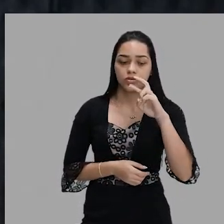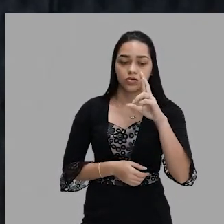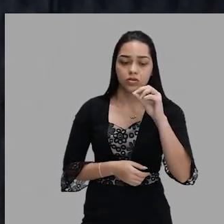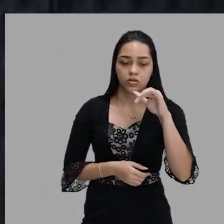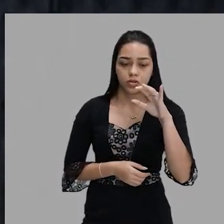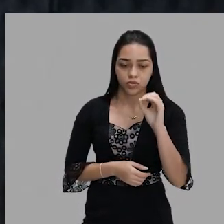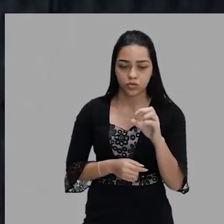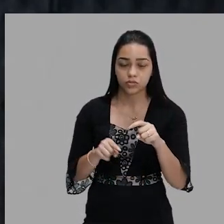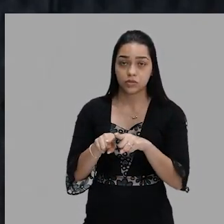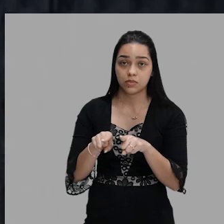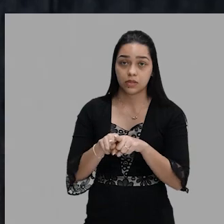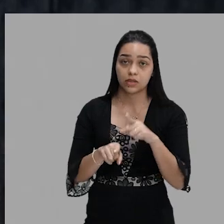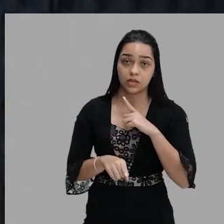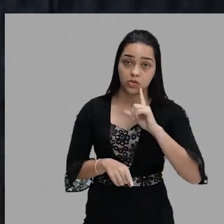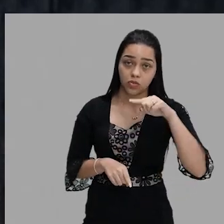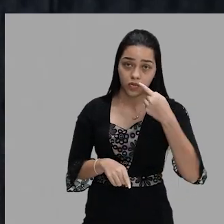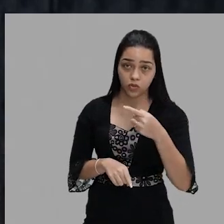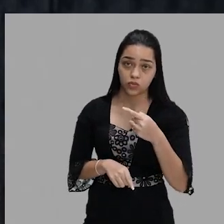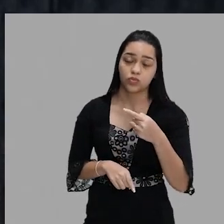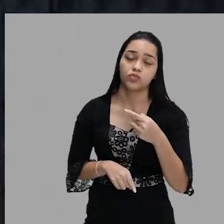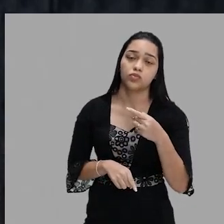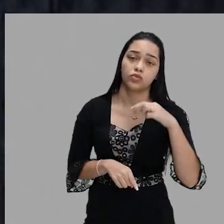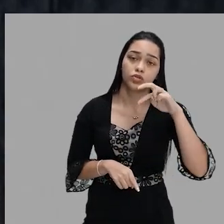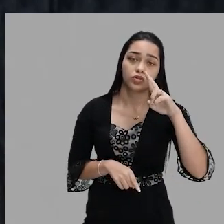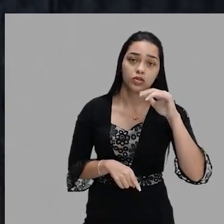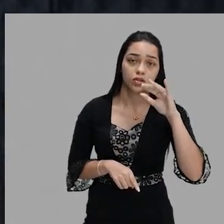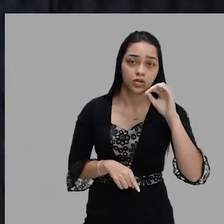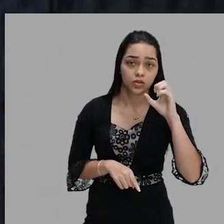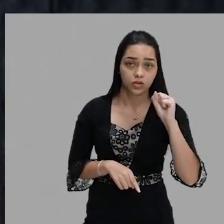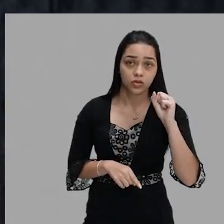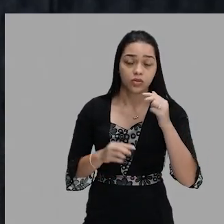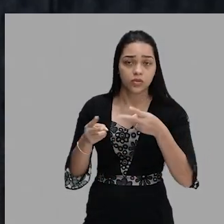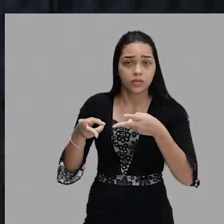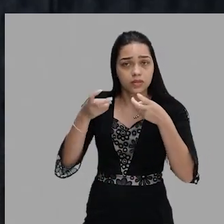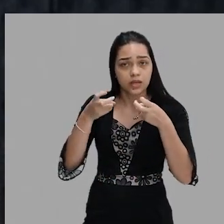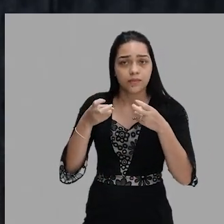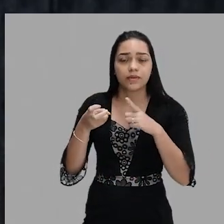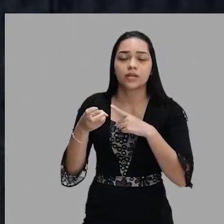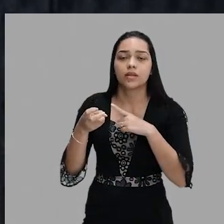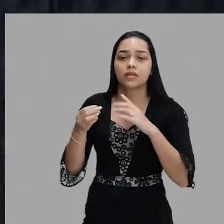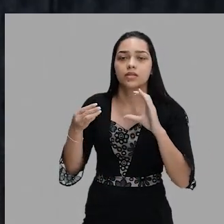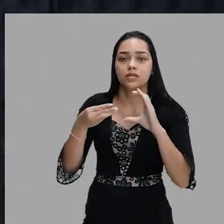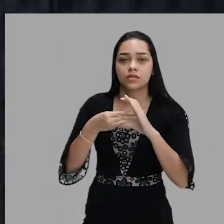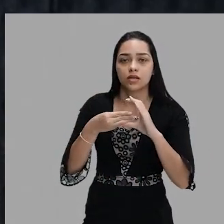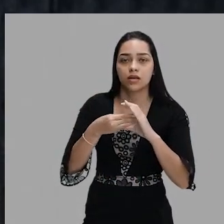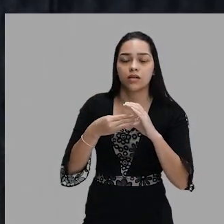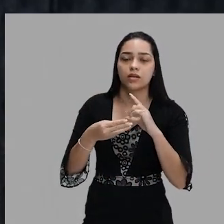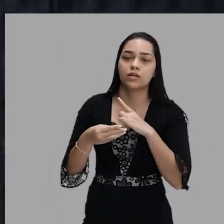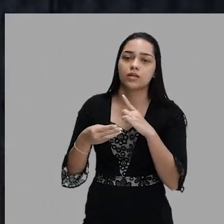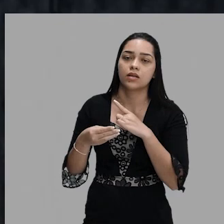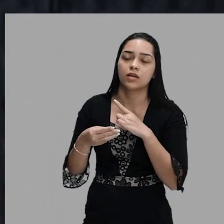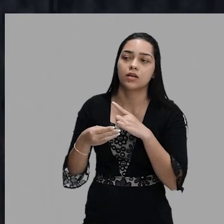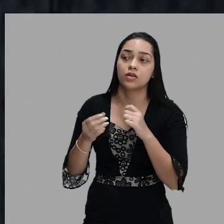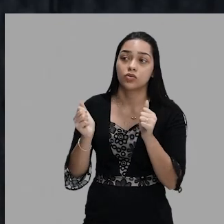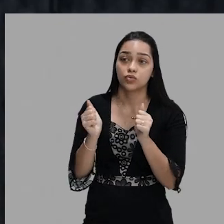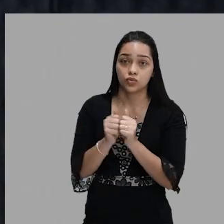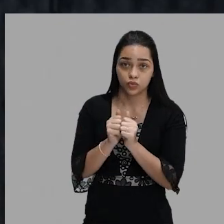aqui, ó, e aqui tem um outro pedacinho de um outro neurônio. Observa que essa célula ela está